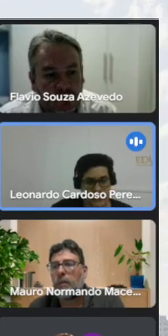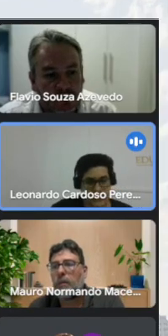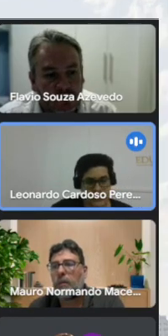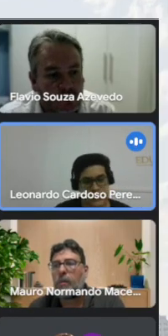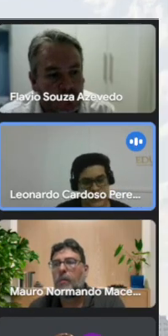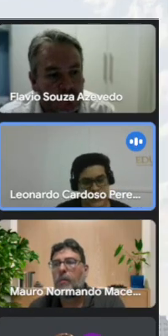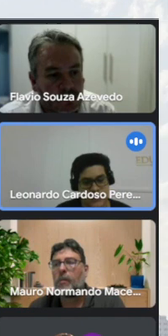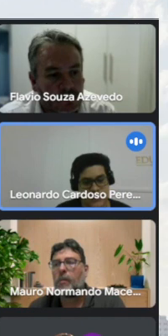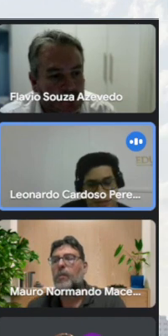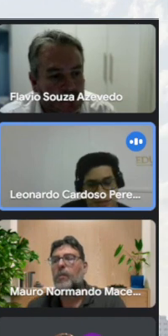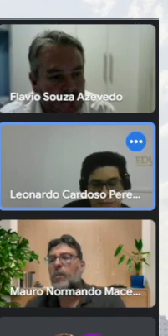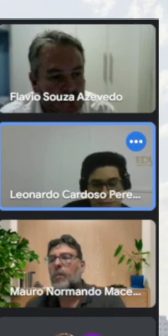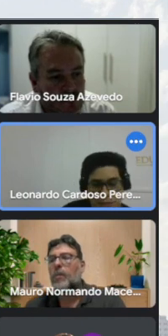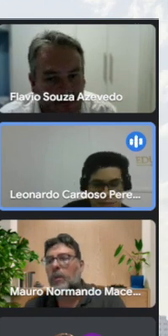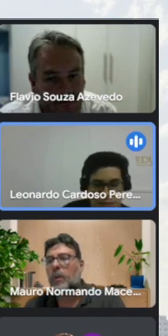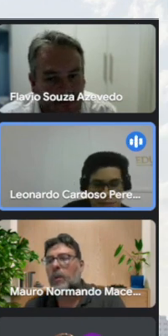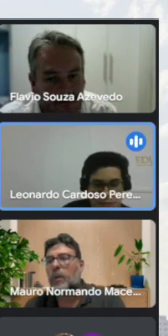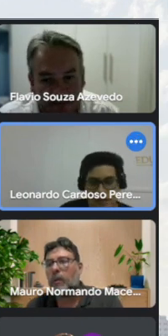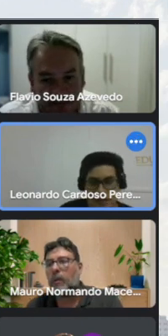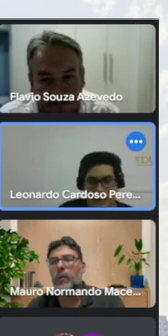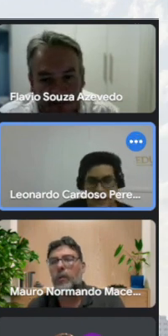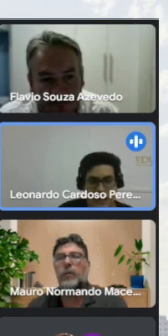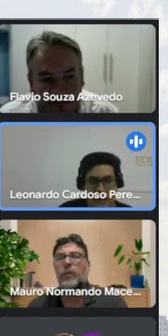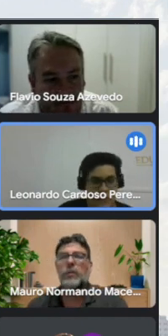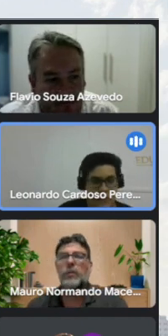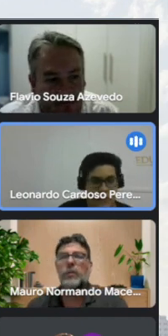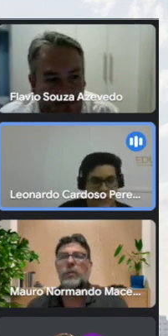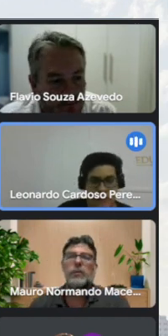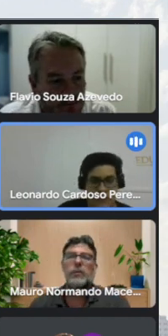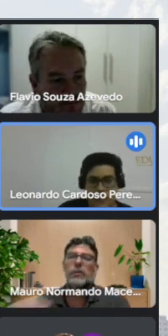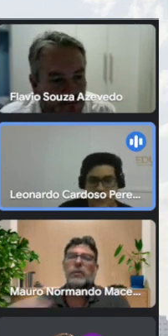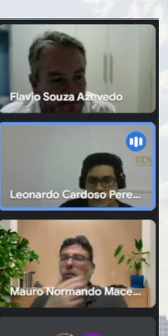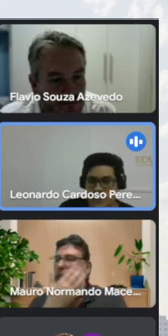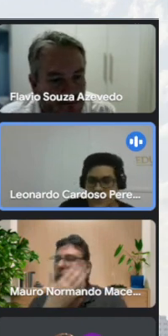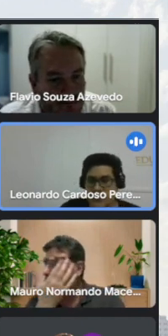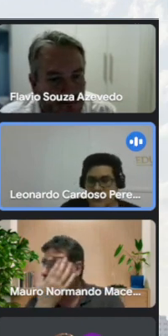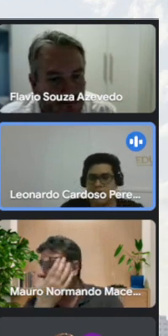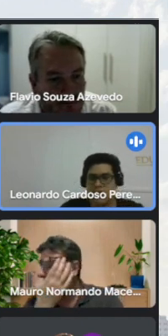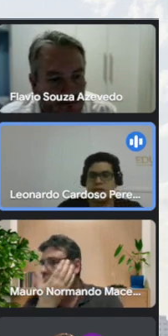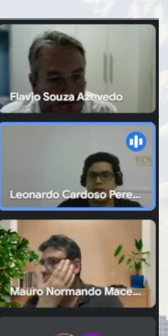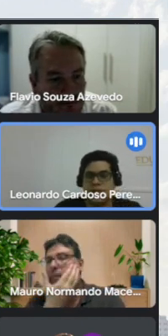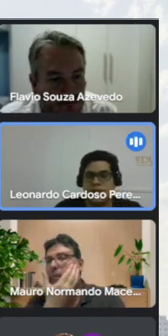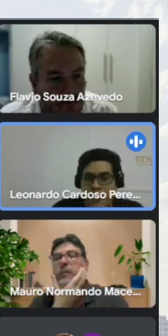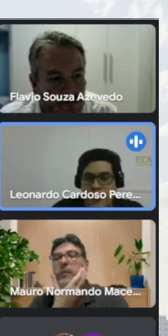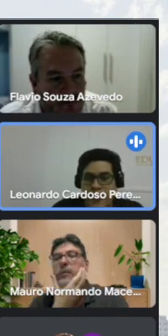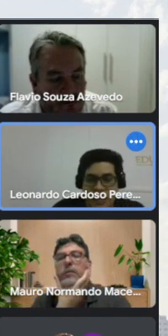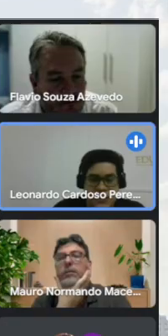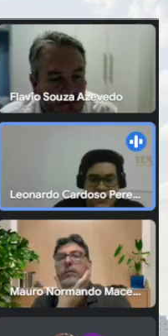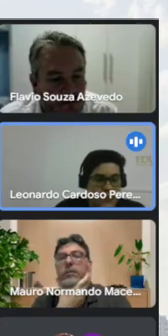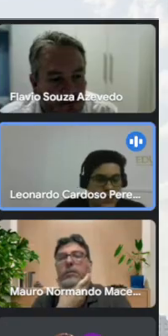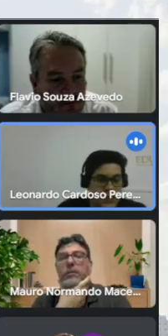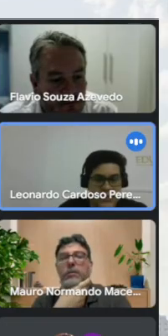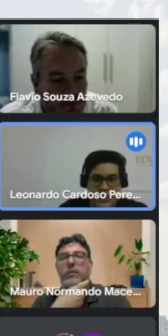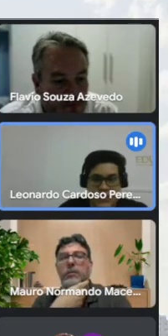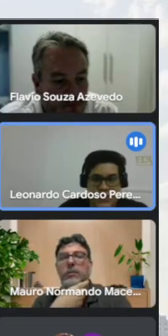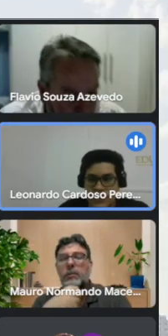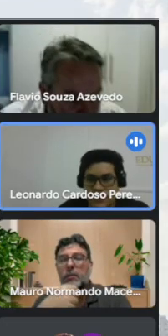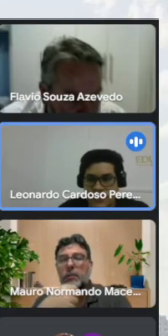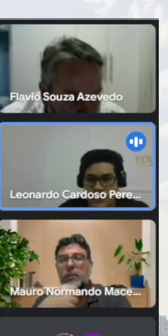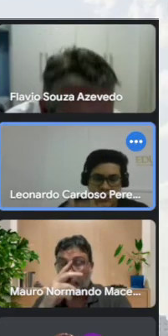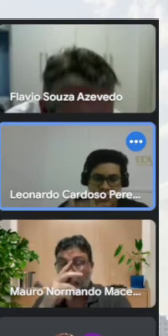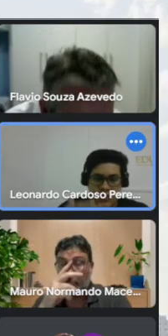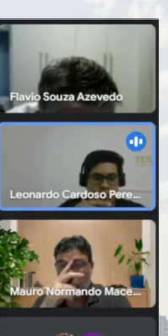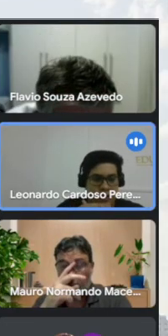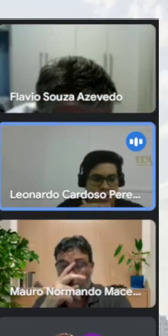comunidade nesse processo, né? E aí você falou na sua apresentação que esse Jardins Filtrantes,